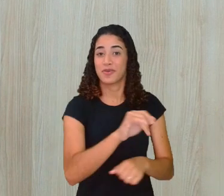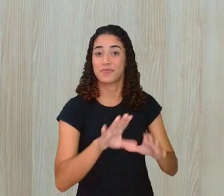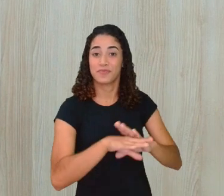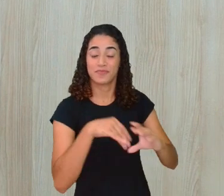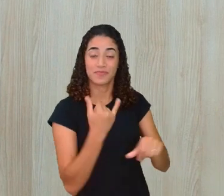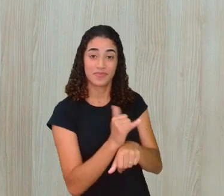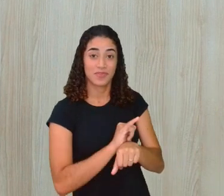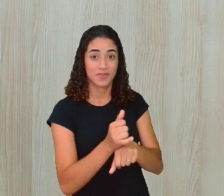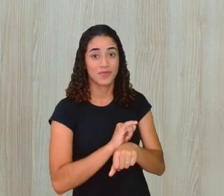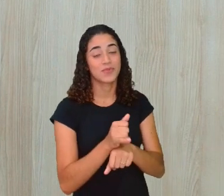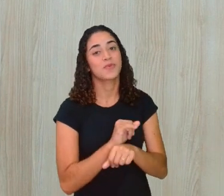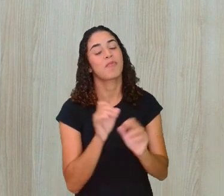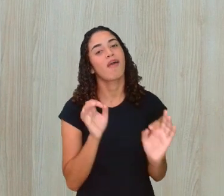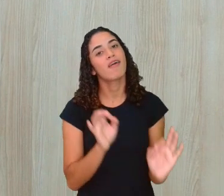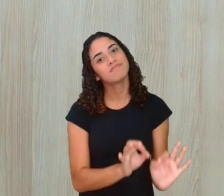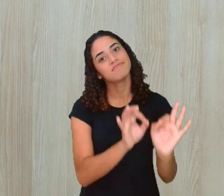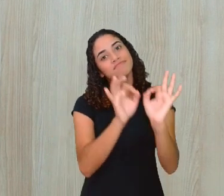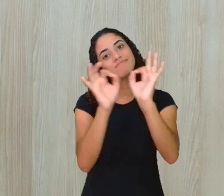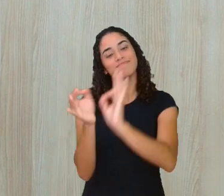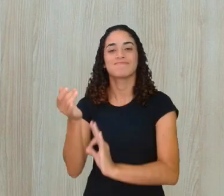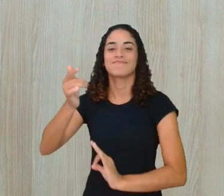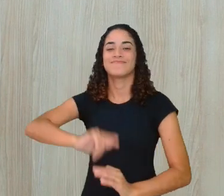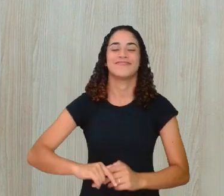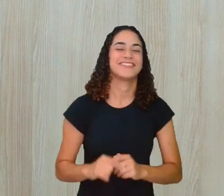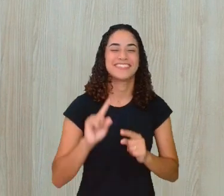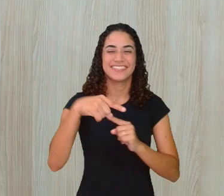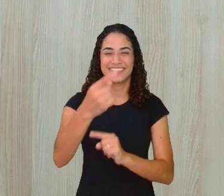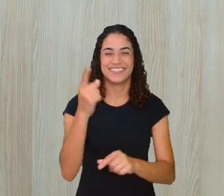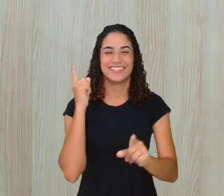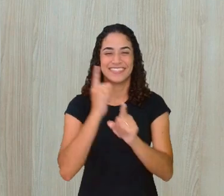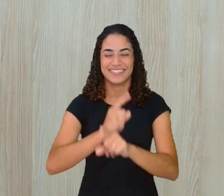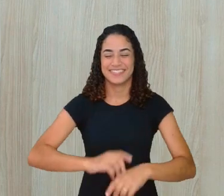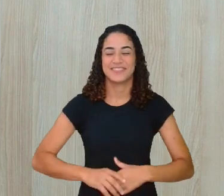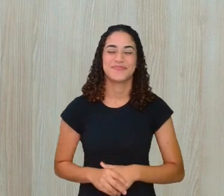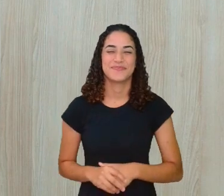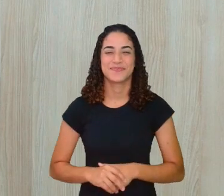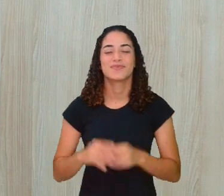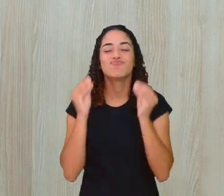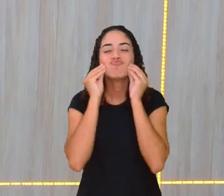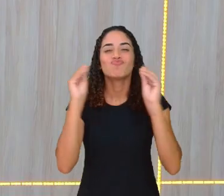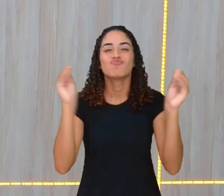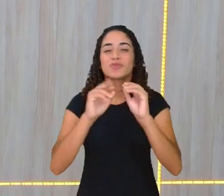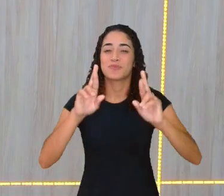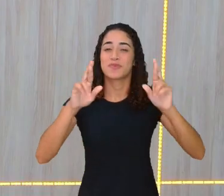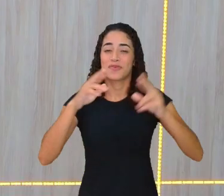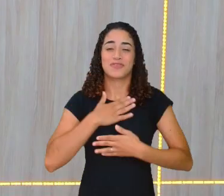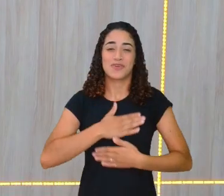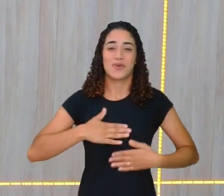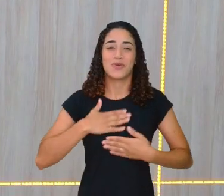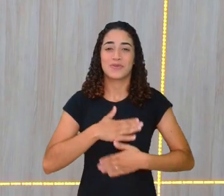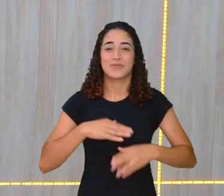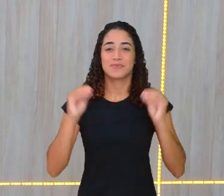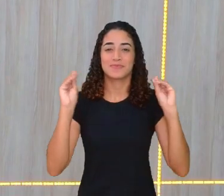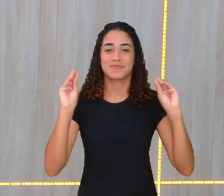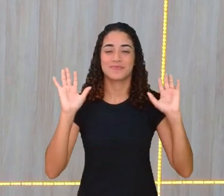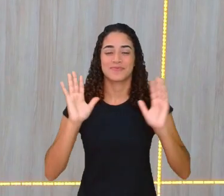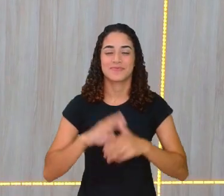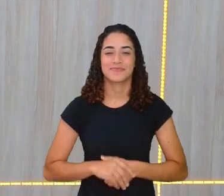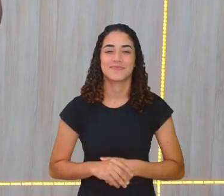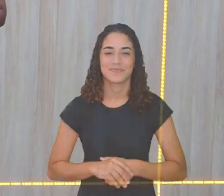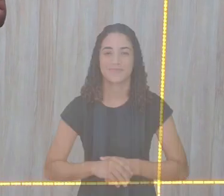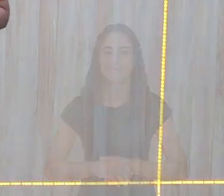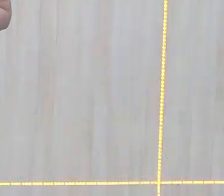tá? Recomponha esse conteúdo e até a próxima, pessoal. Um cheiro, espero que vocês tenham gostado e até a próxima.